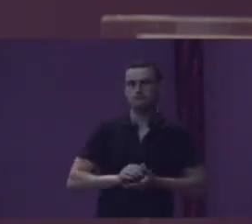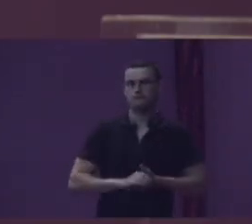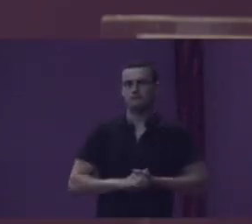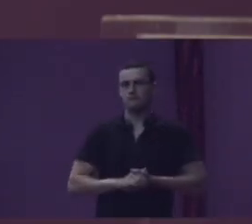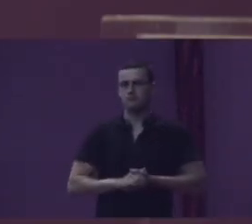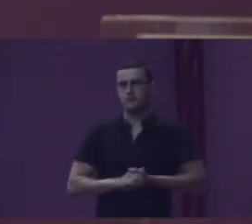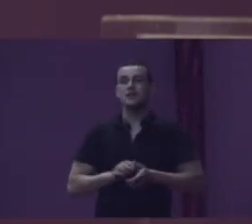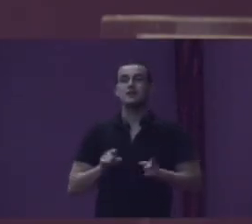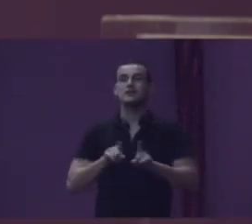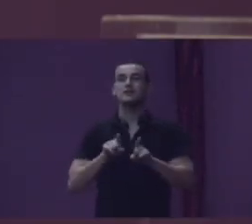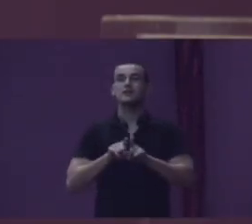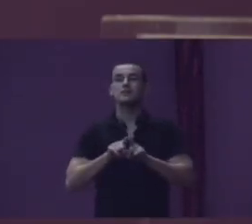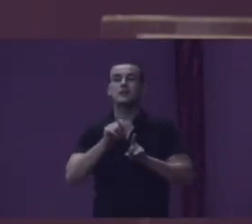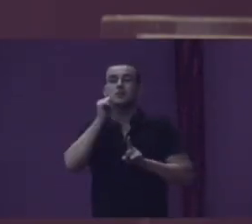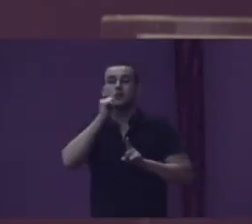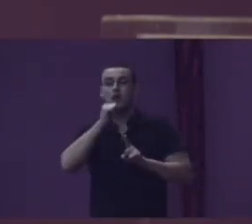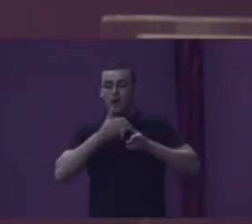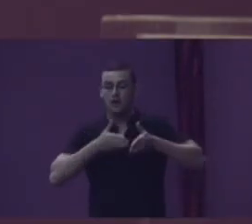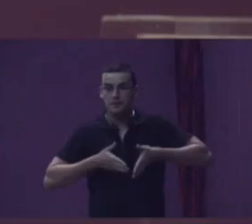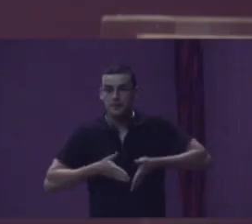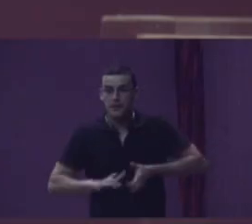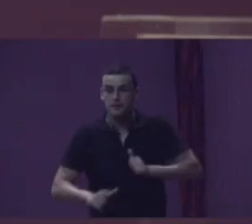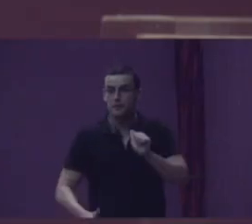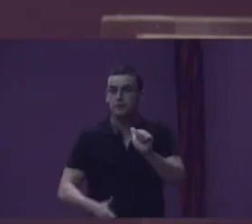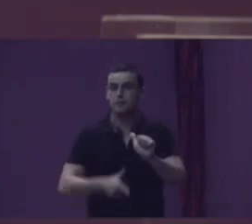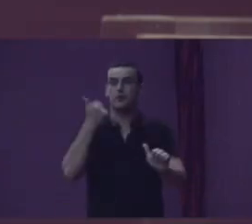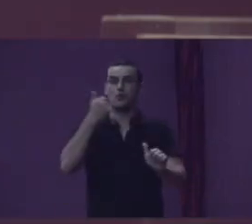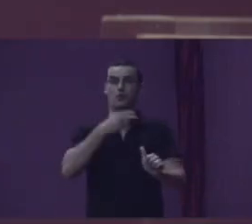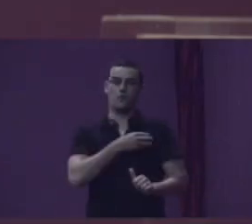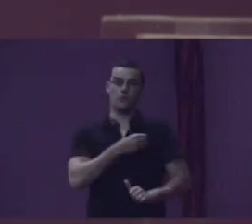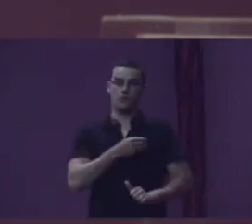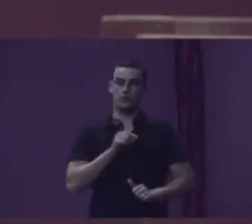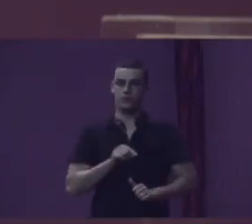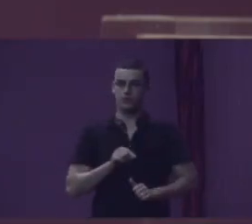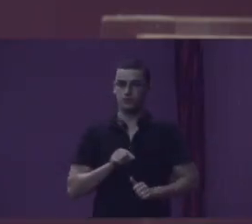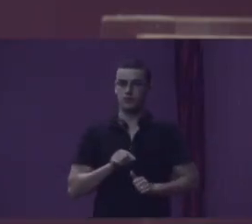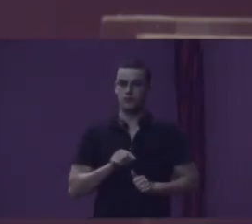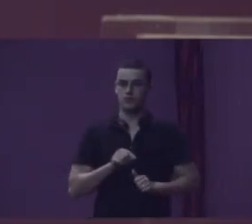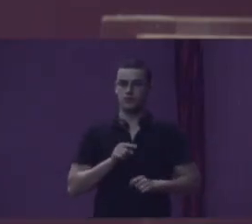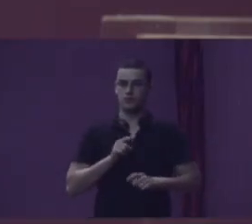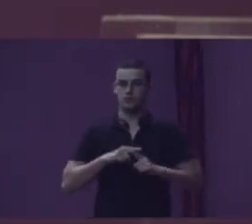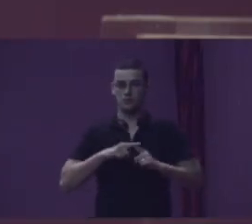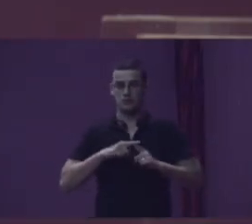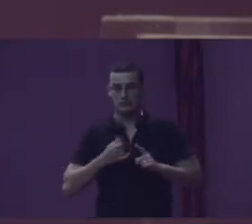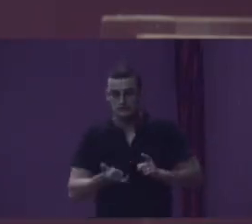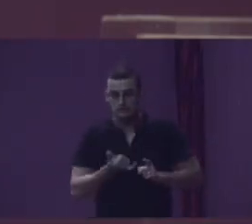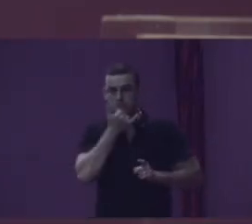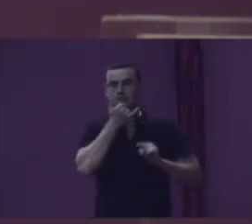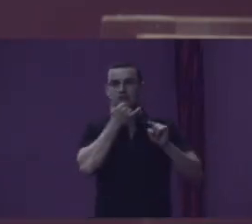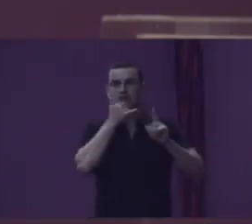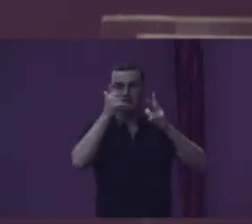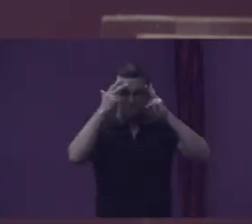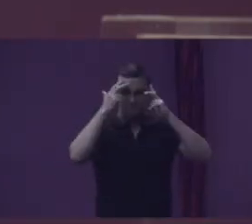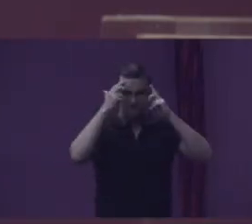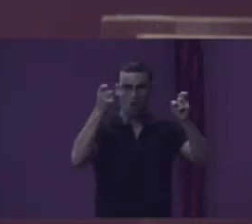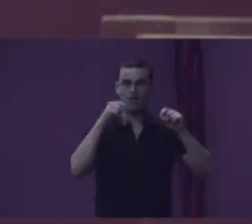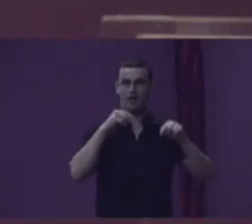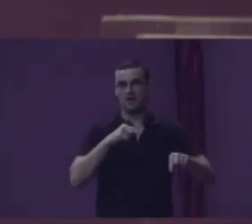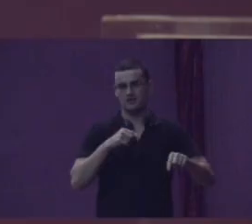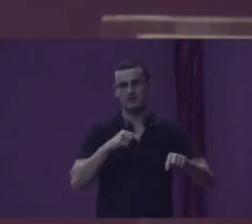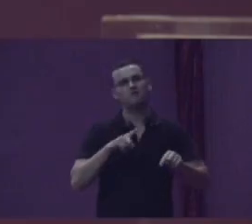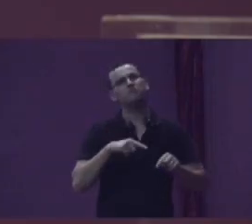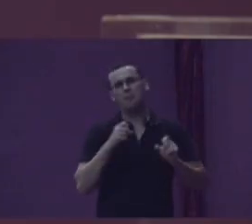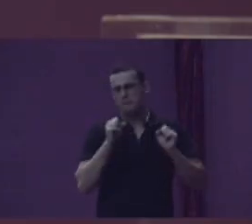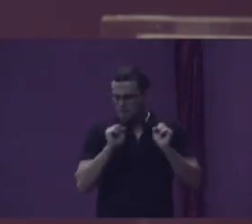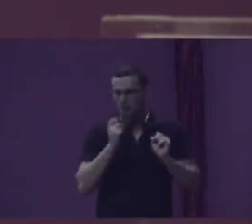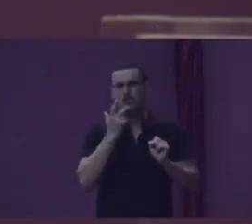luz a primeira vez, pode ser muito surpresa sobre violência de experiência. Devemos falar disso, tem